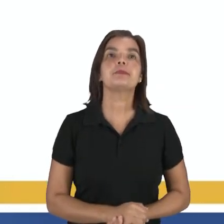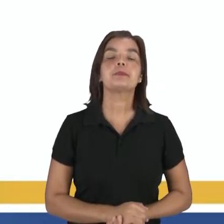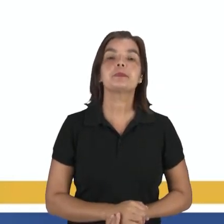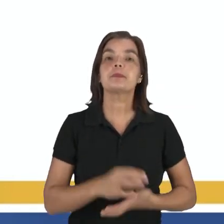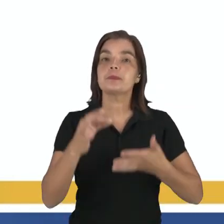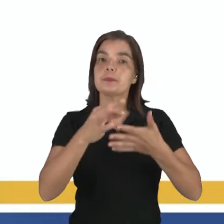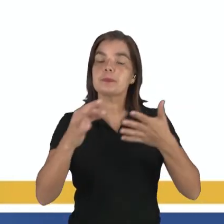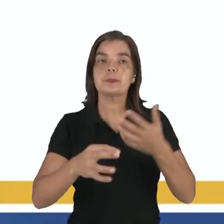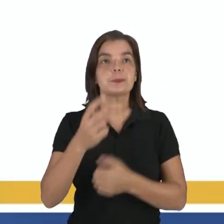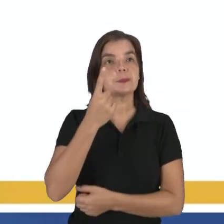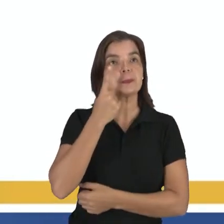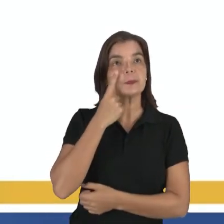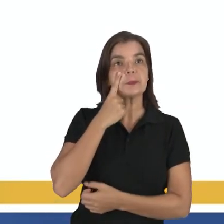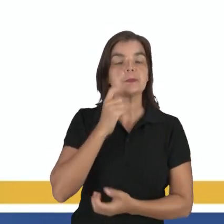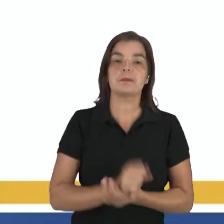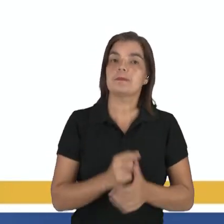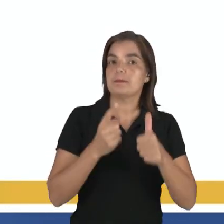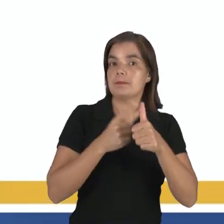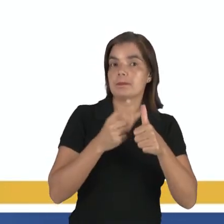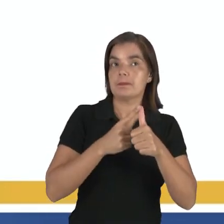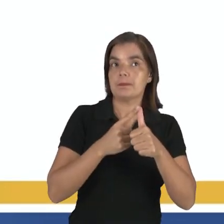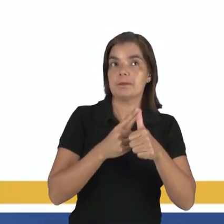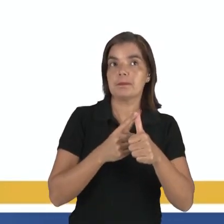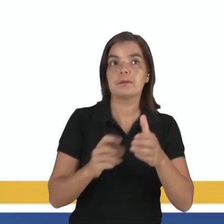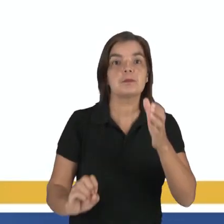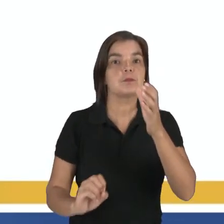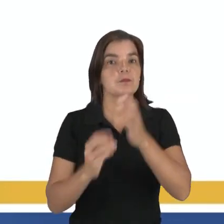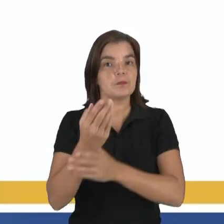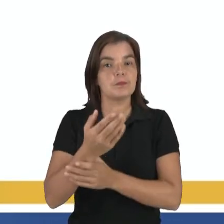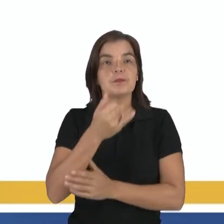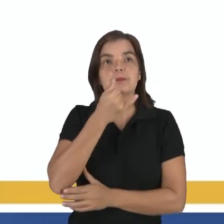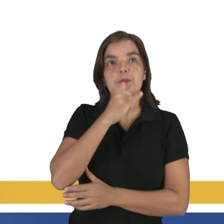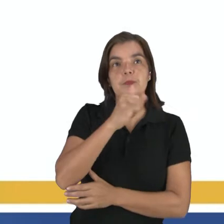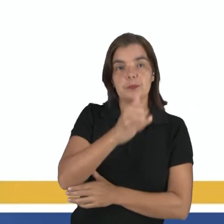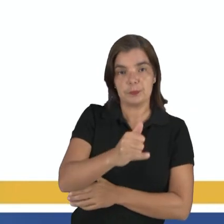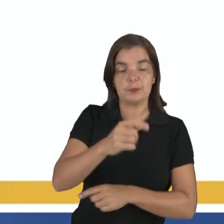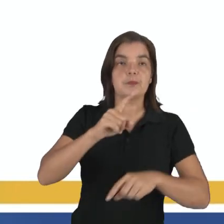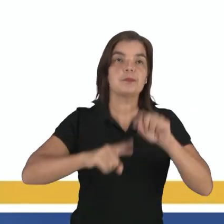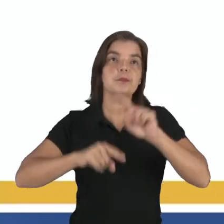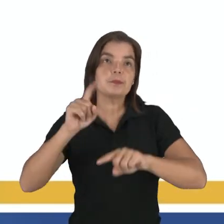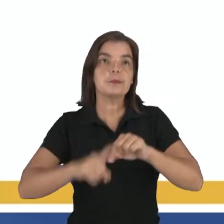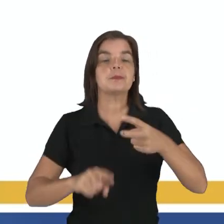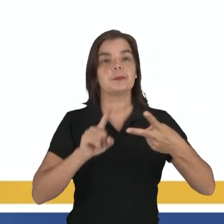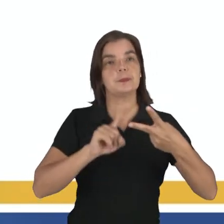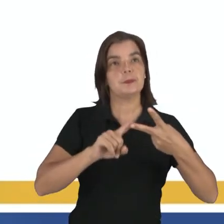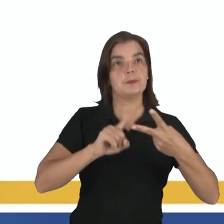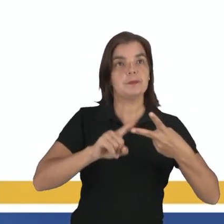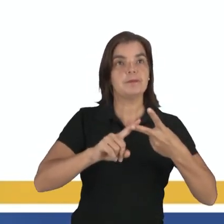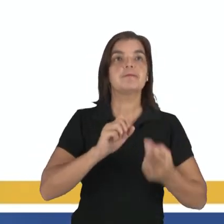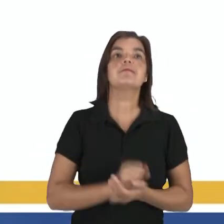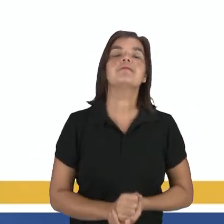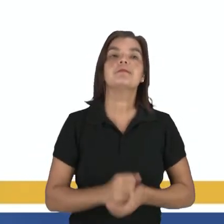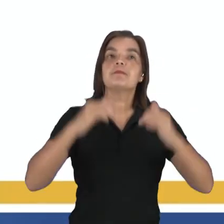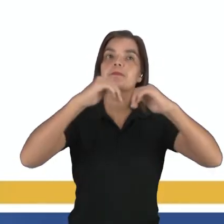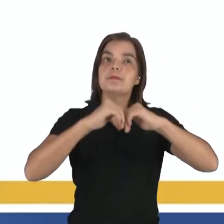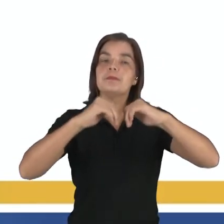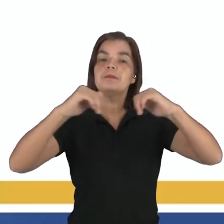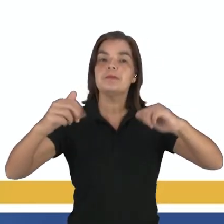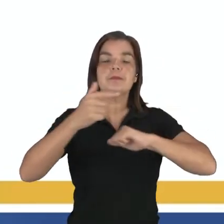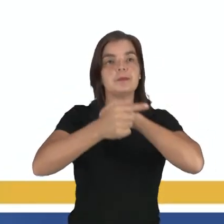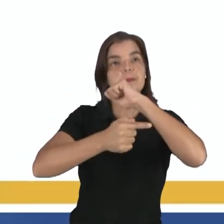Dadas as seguintes observações. Primeira, natureza elétrica da matéria. Segunda